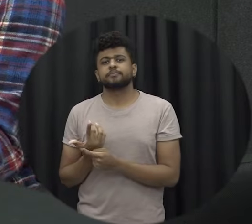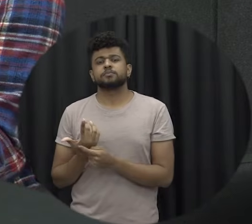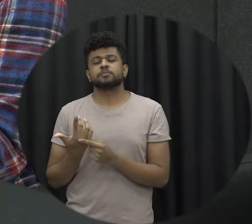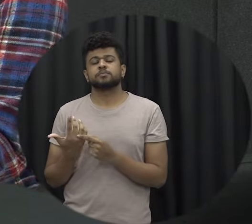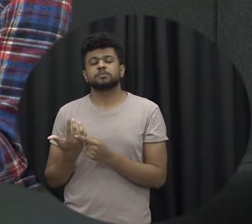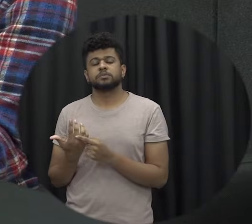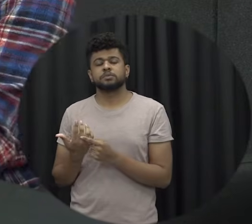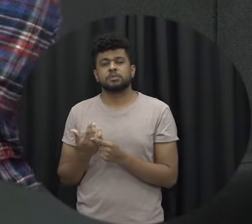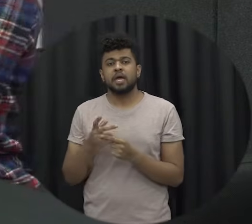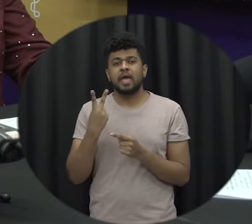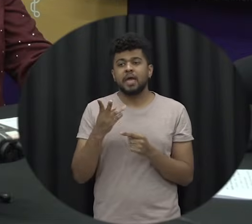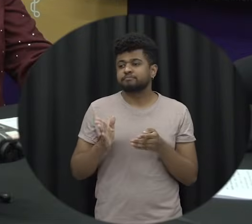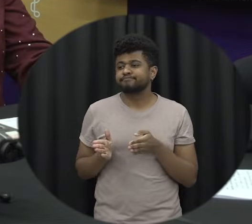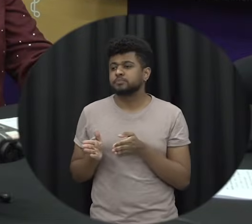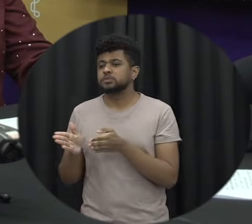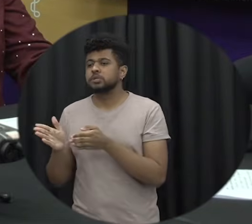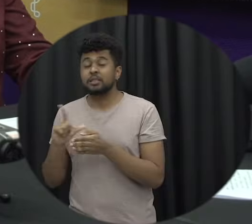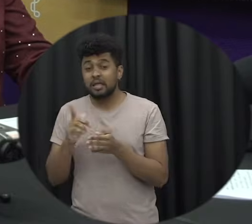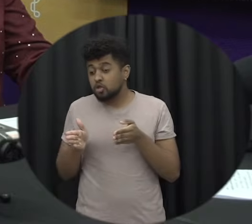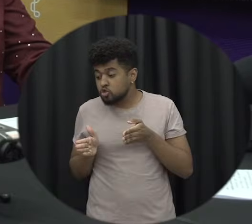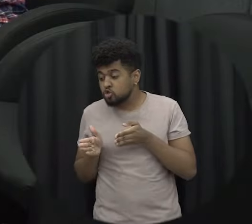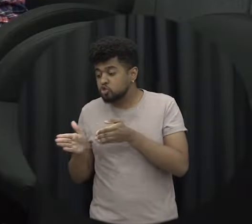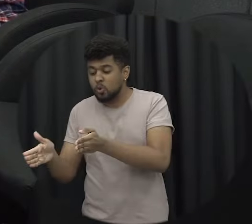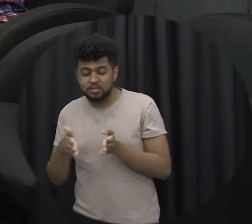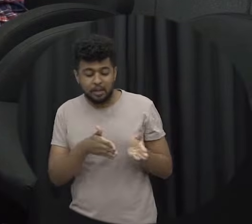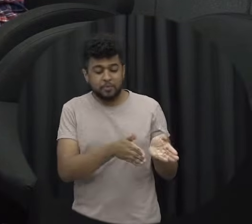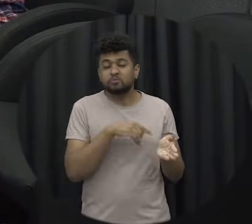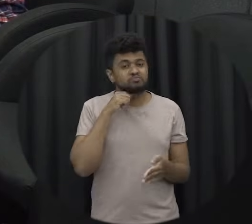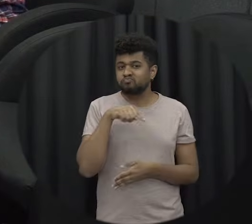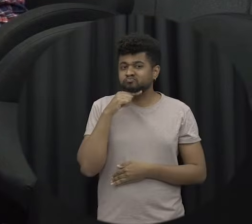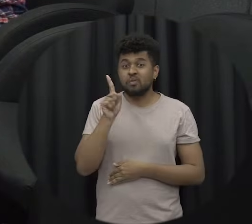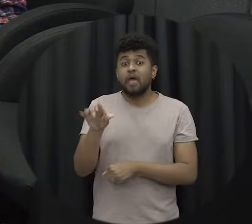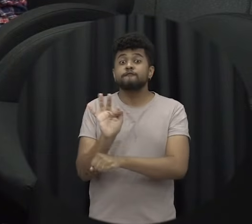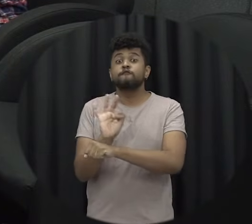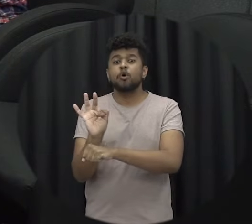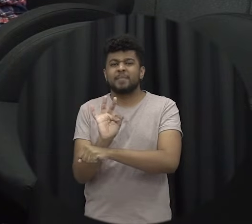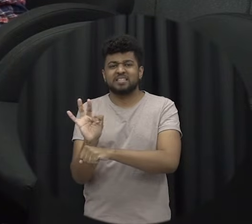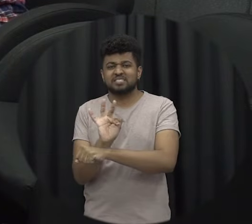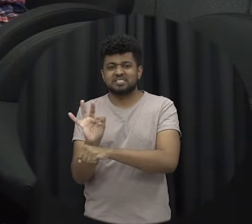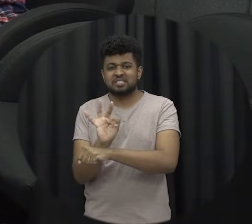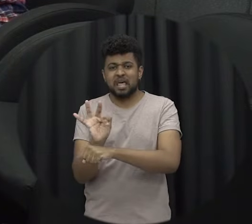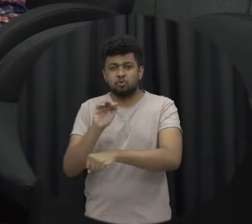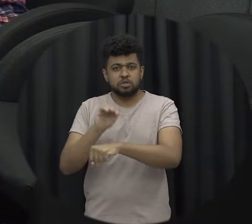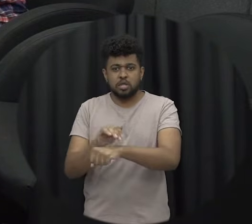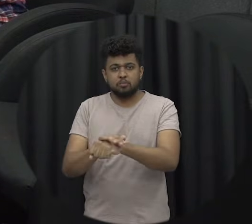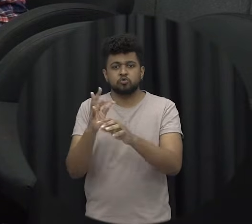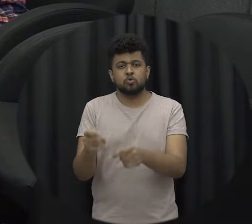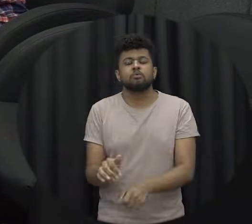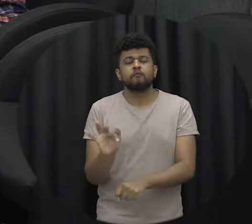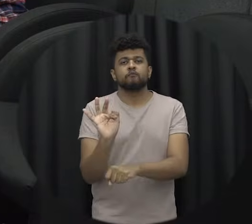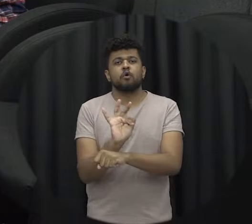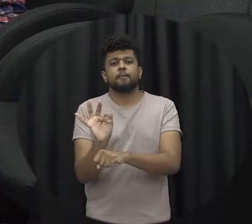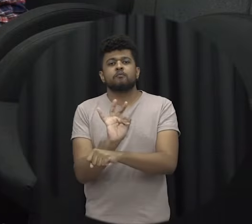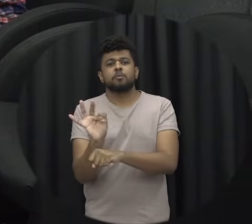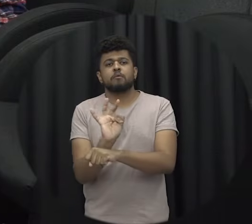tem dois caminhos que não funcionam. Um é formalizar o tempo inteiro, ou seja, que me importa só o algoritmo da